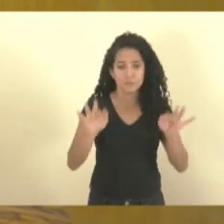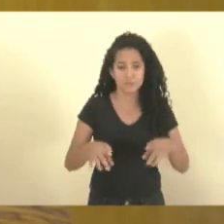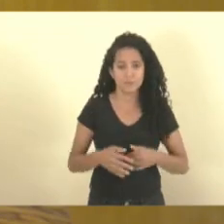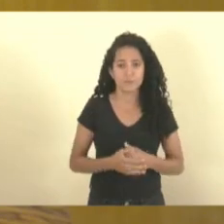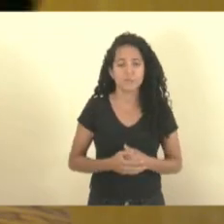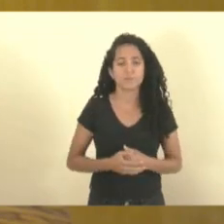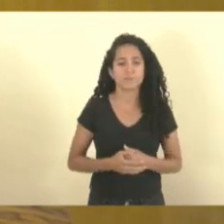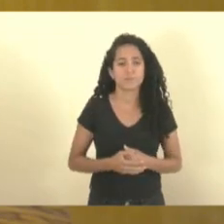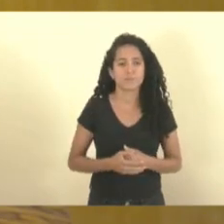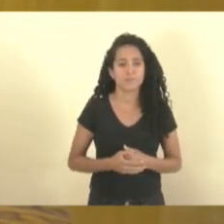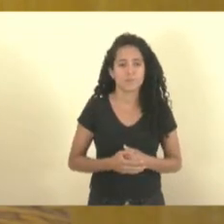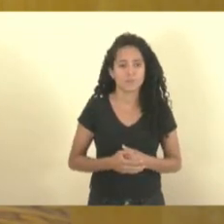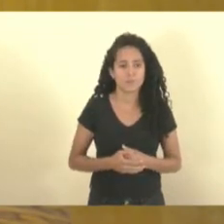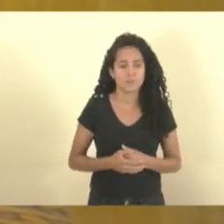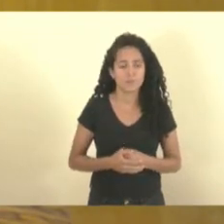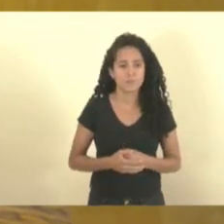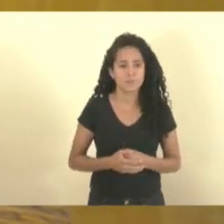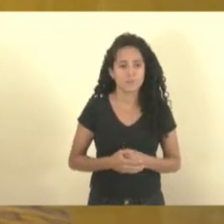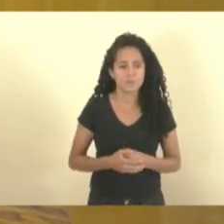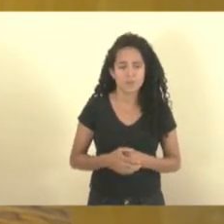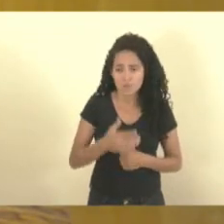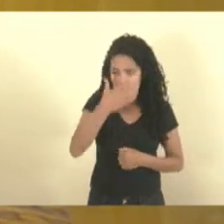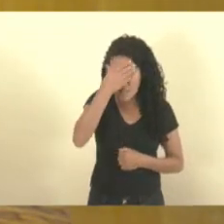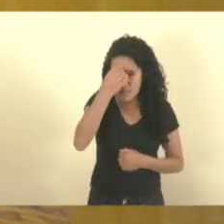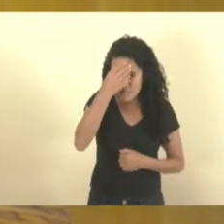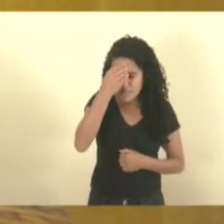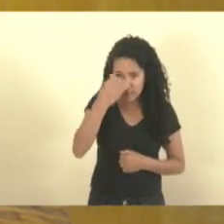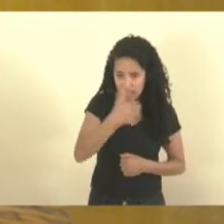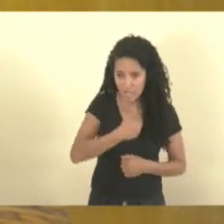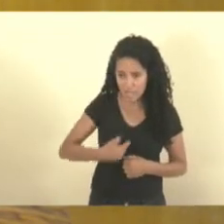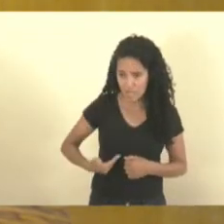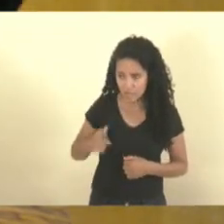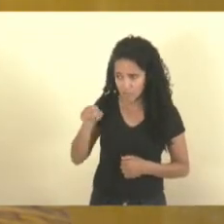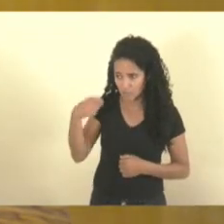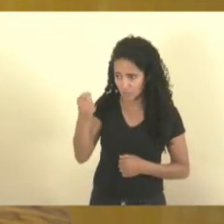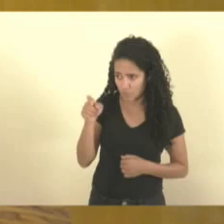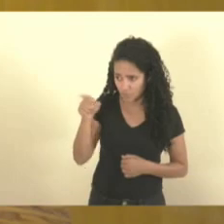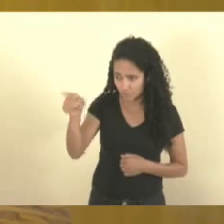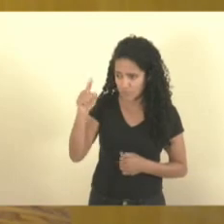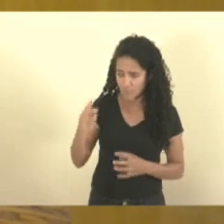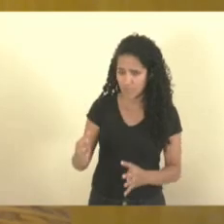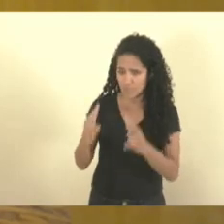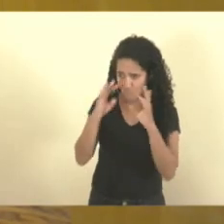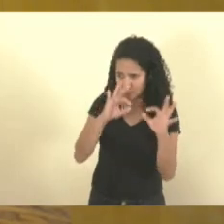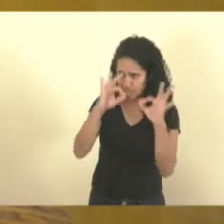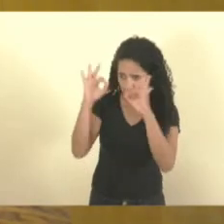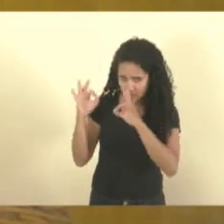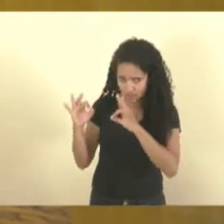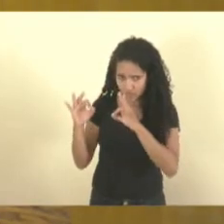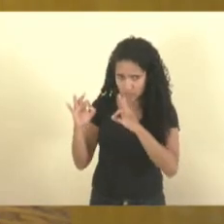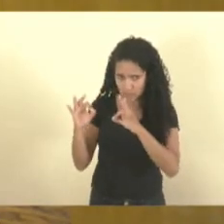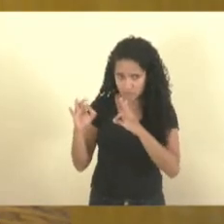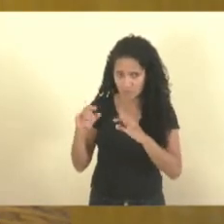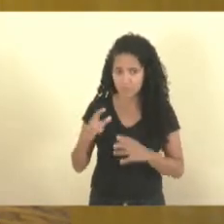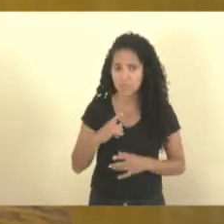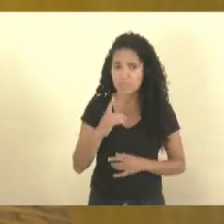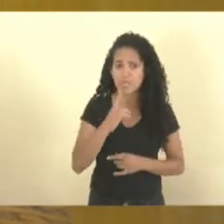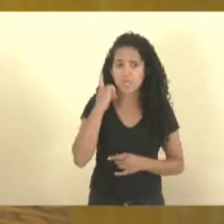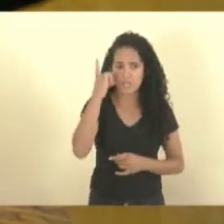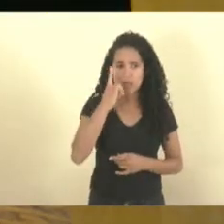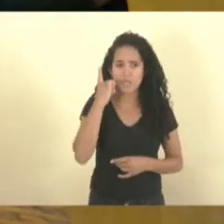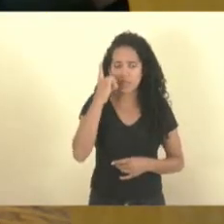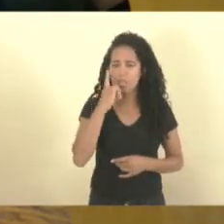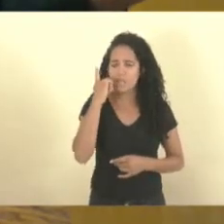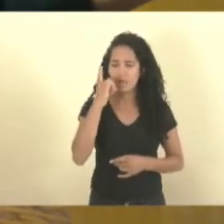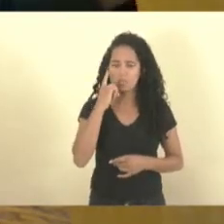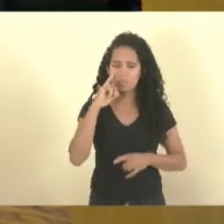Vou finalizar minha fala. Aqui, Renato, se você não está nos assistindo, porque geralmente tem deputado, quando sobe, eles olham lá